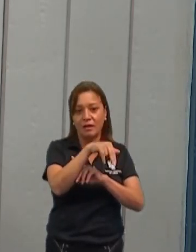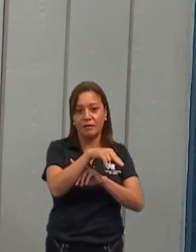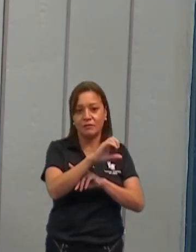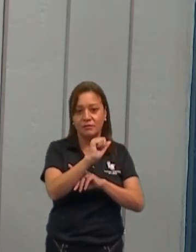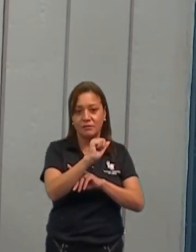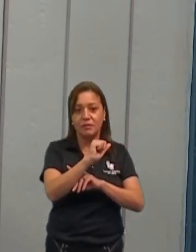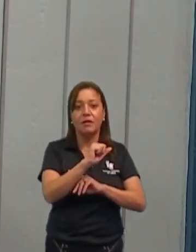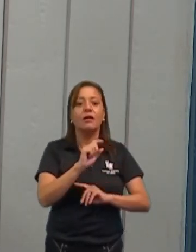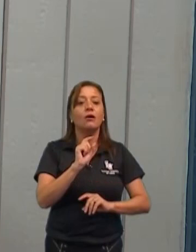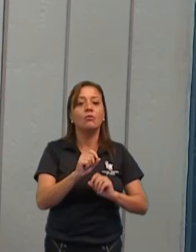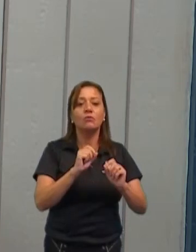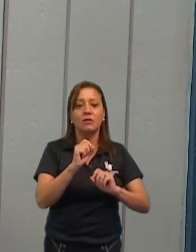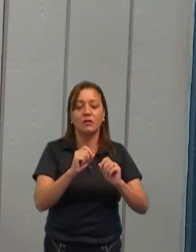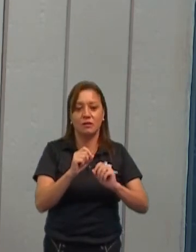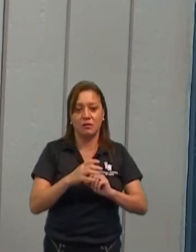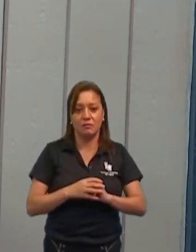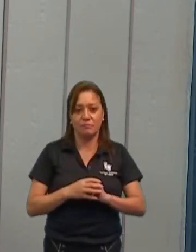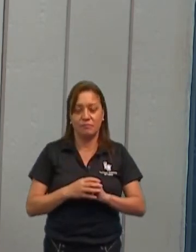pessoas no Brasil.